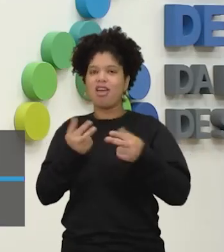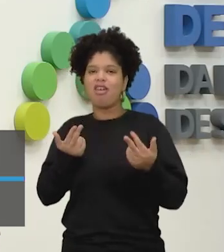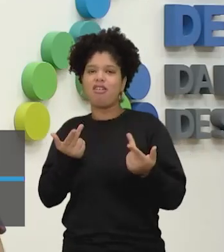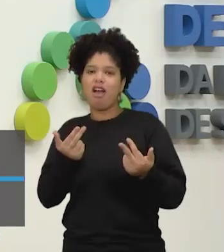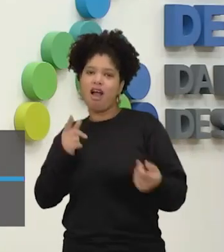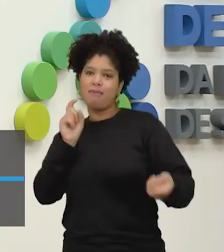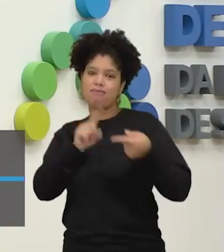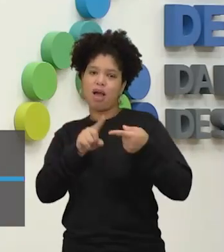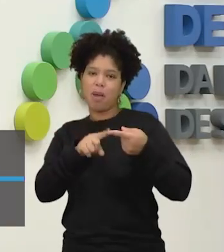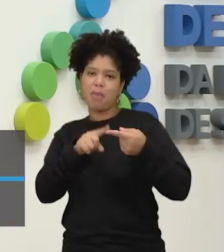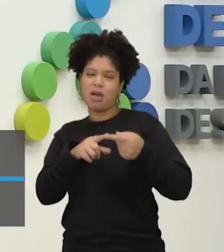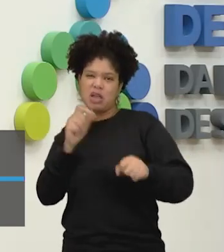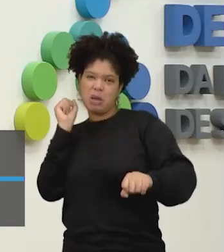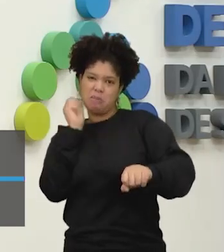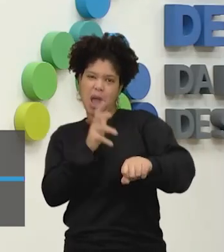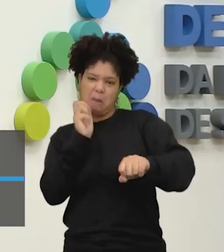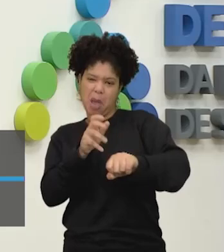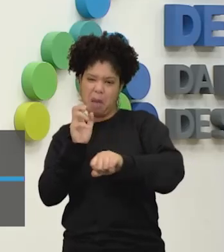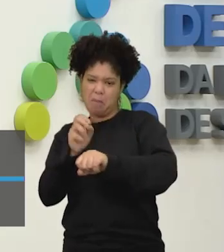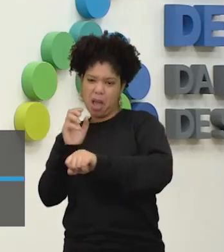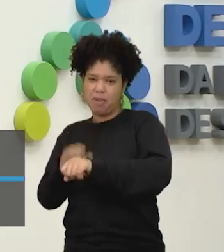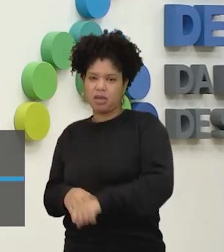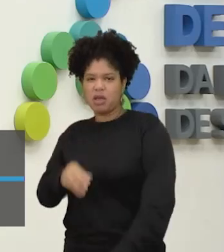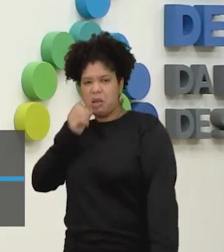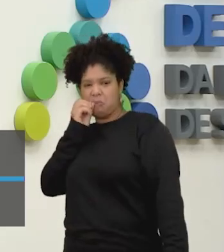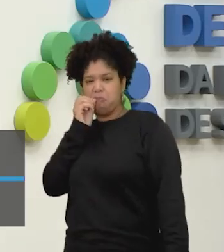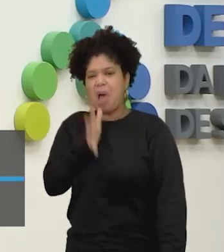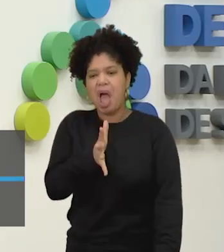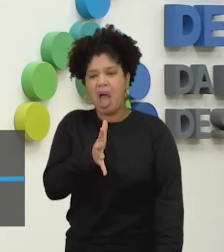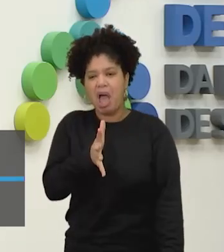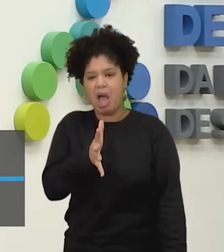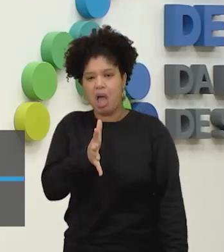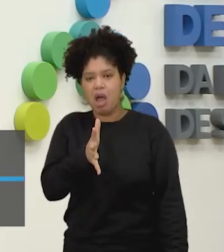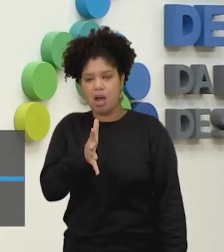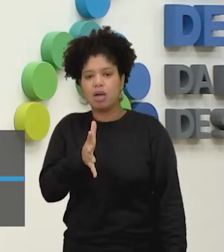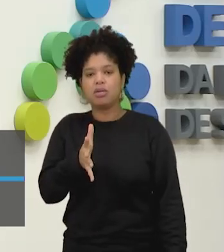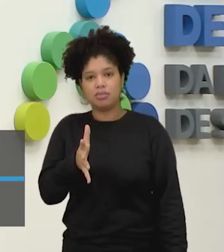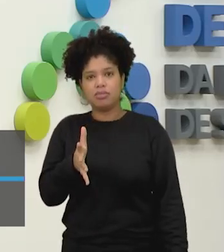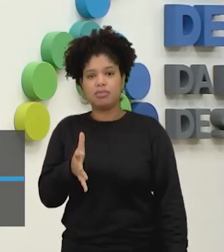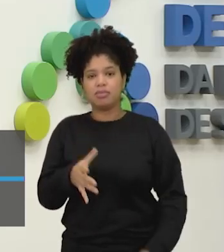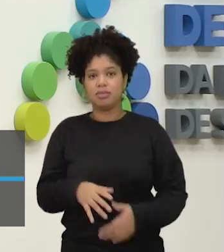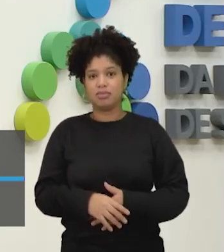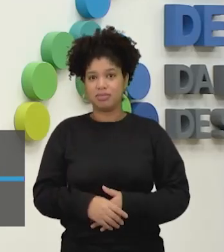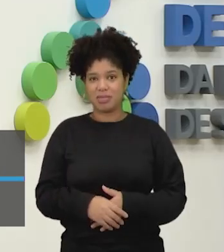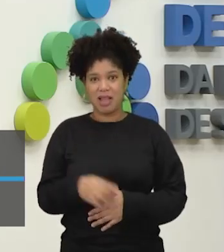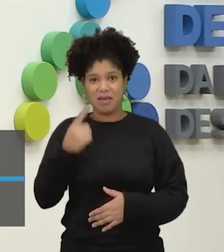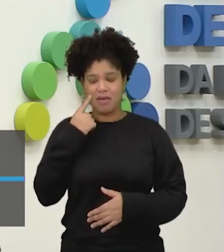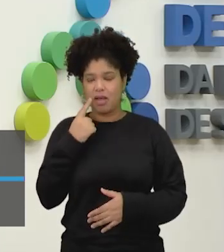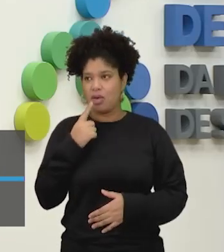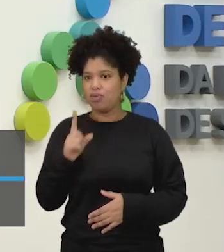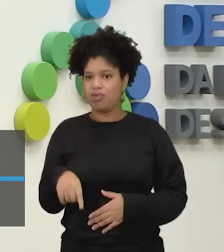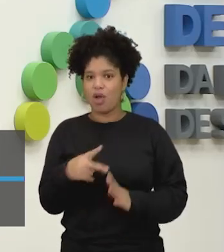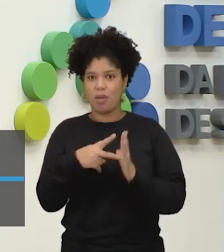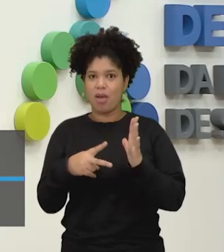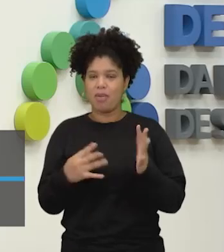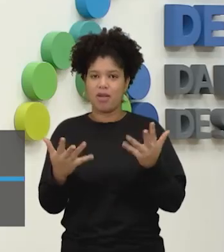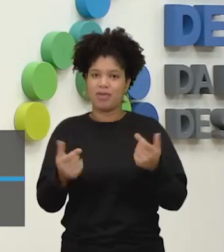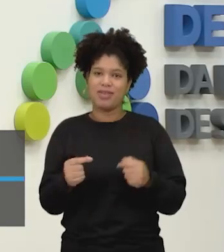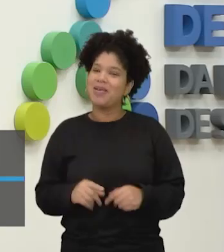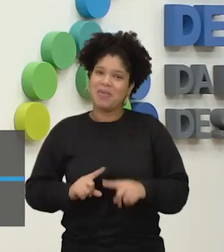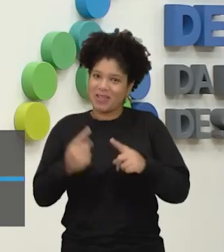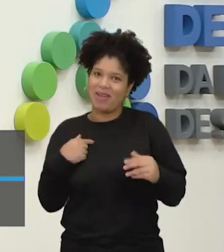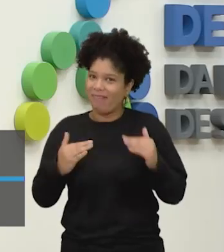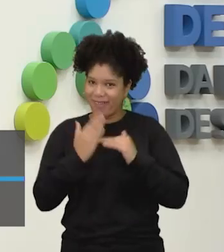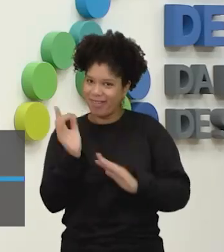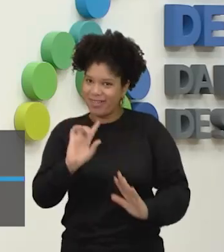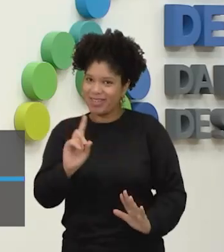quê? Apedreja essa pessoa e escarra nessa boca. Ou seja, cospe na pessoa. Gente, é um poema maravilhoso, mas eu discordo de tudo. Mas assim, é